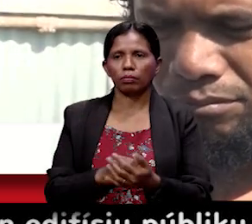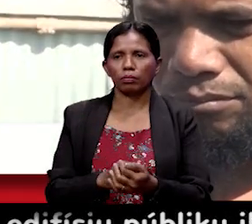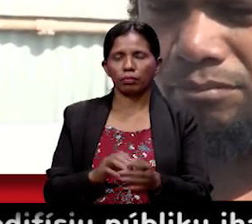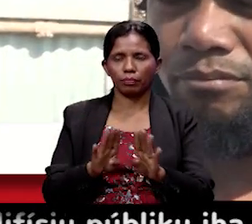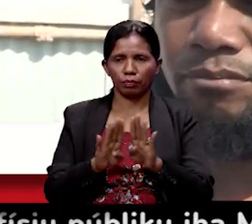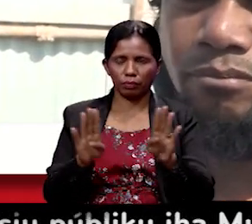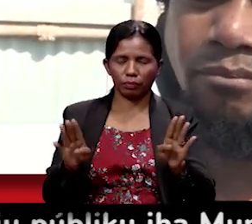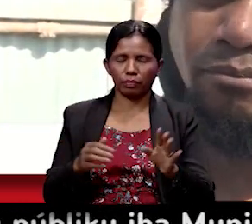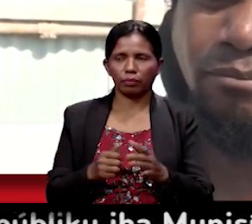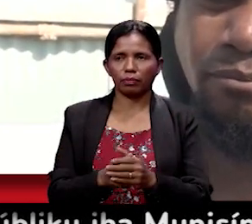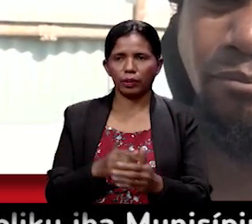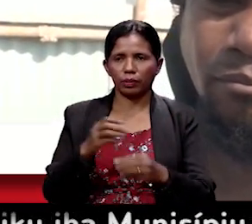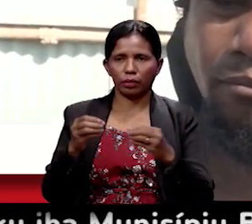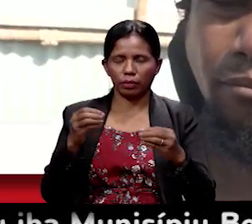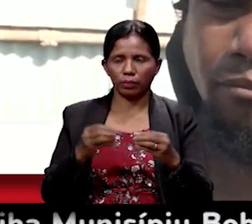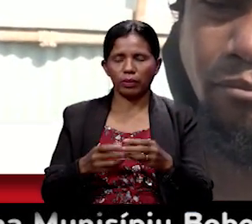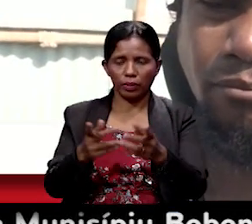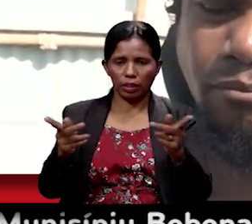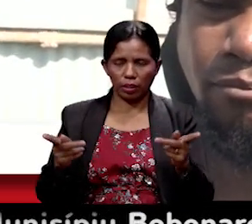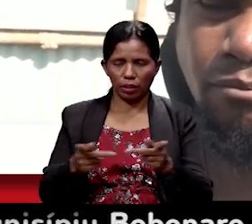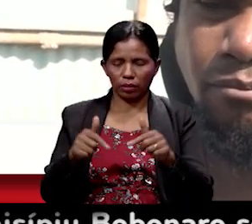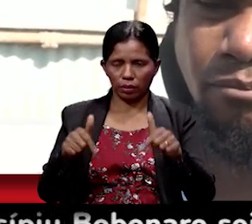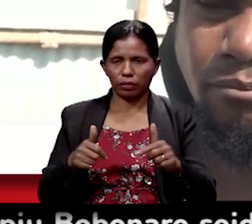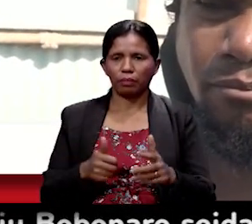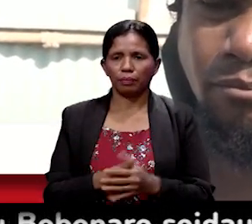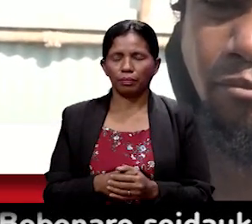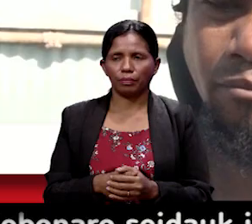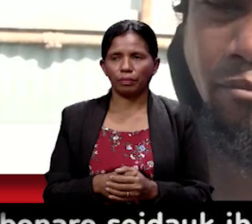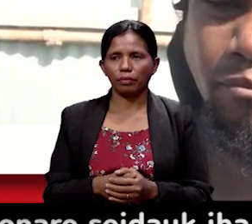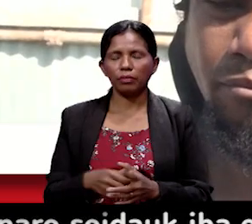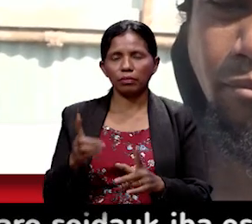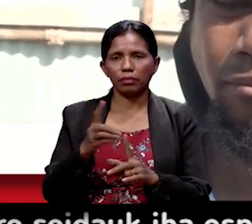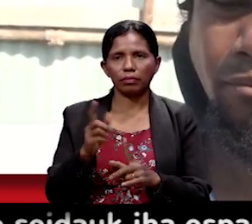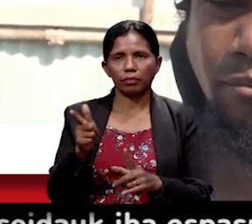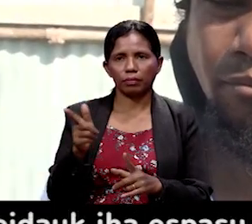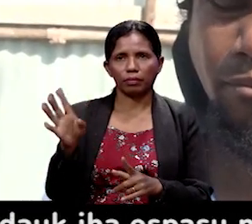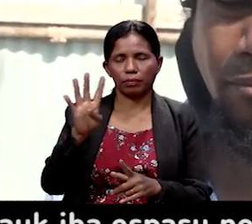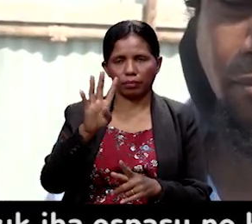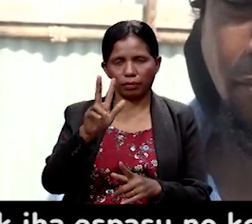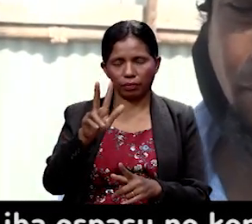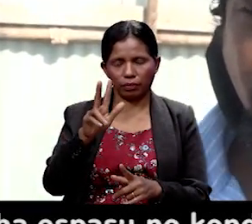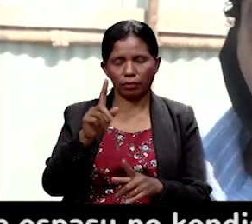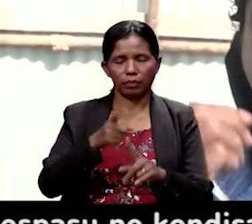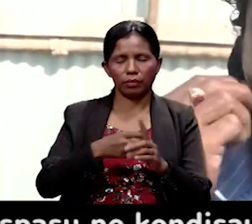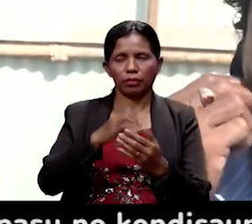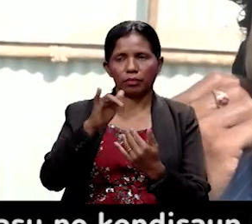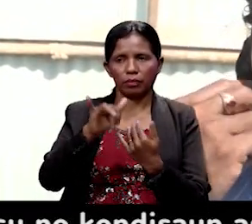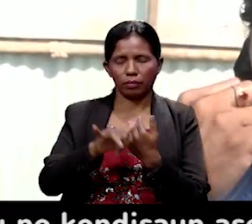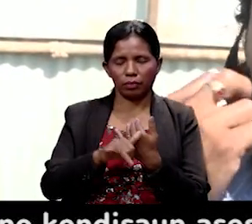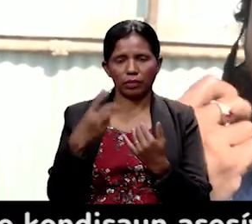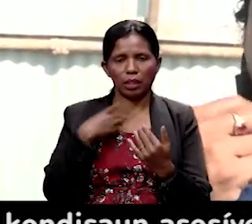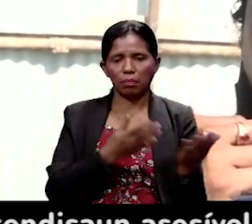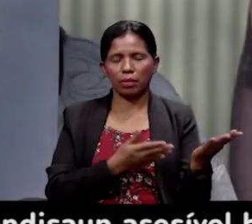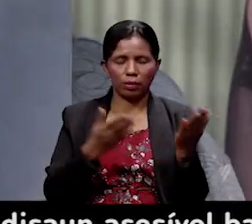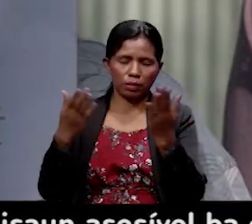posse provisório. Nebema que ia dia 23 de julho e tahatama tinha um requerimento